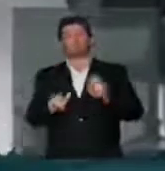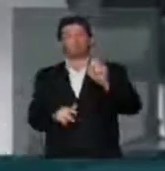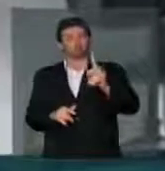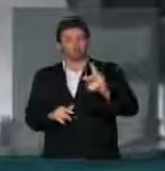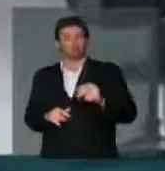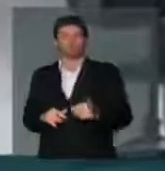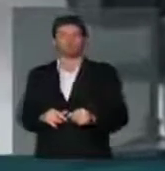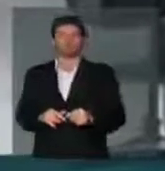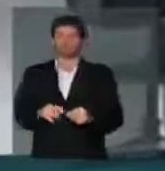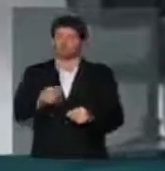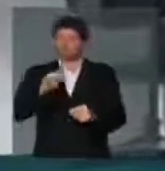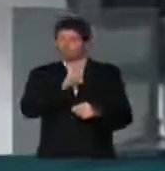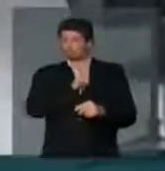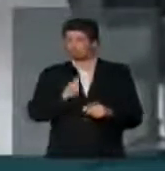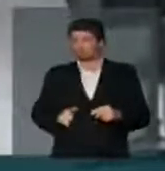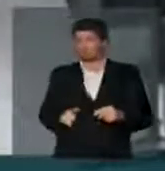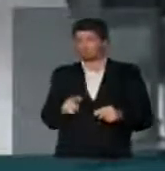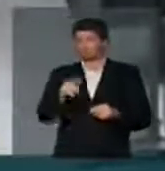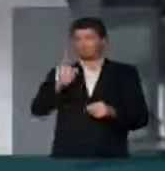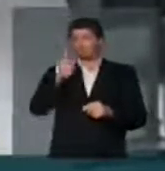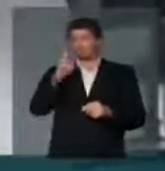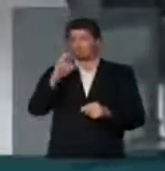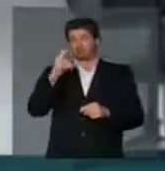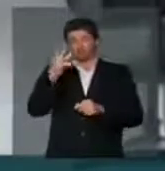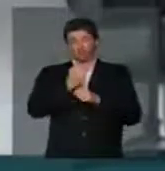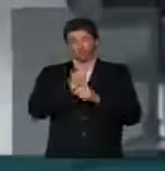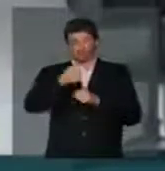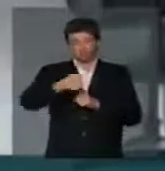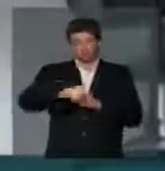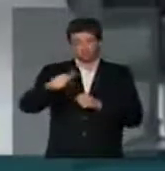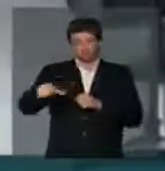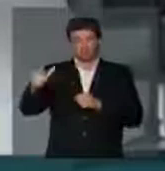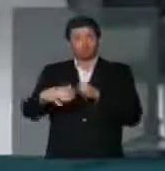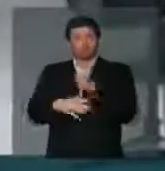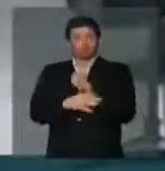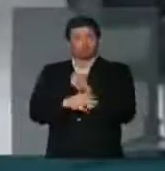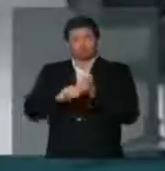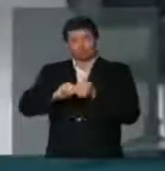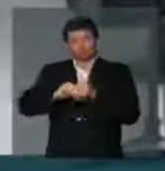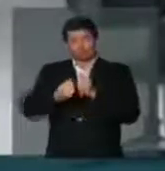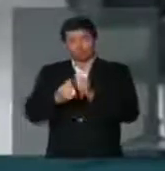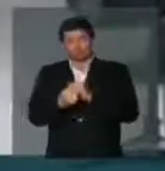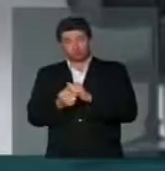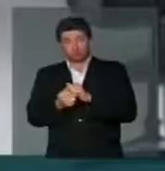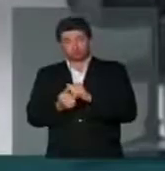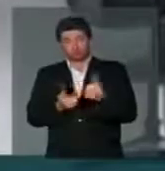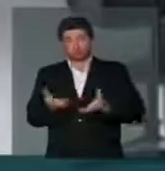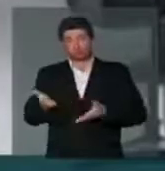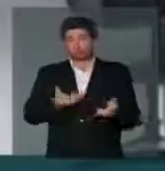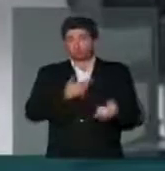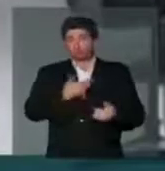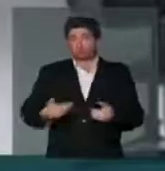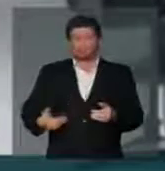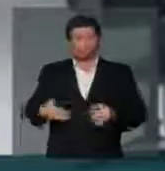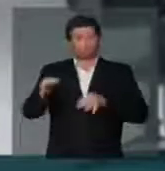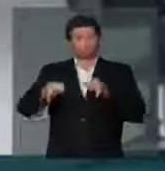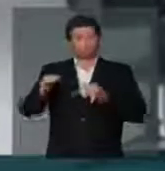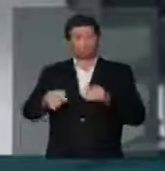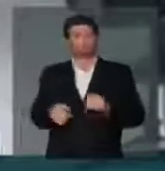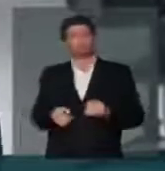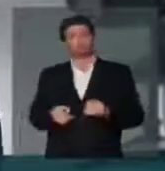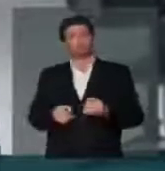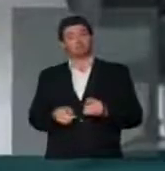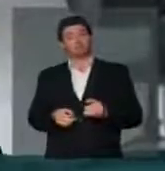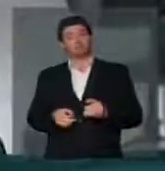governo neoliberal de Fernando Henrique, a cada 4 anos, garantia reajuste aos servidores do Poder Judiciário